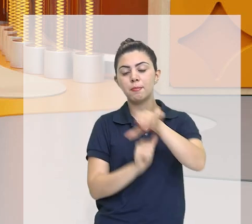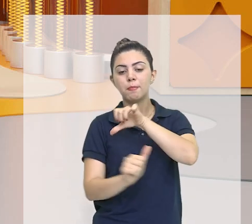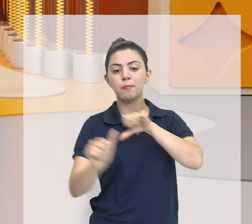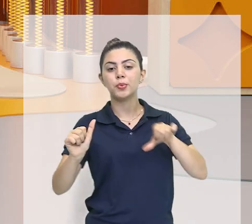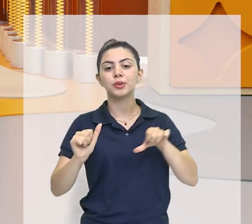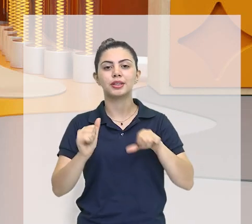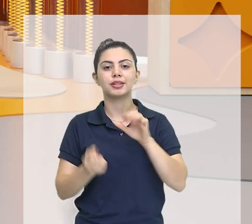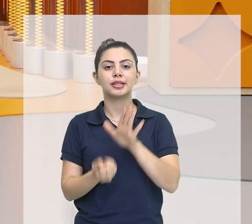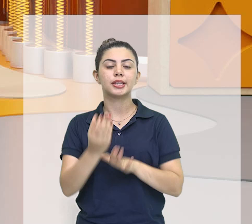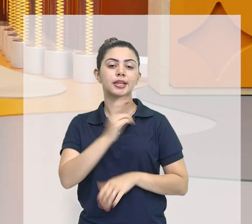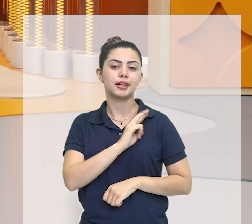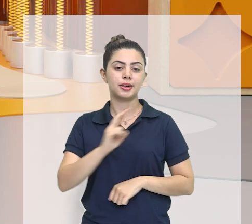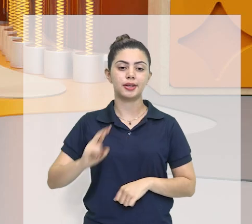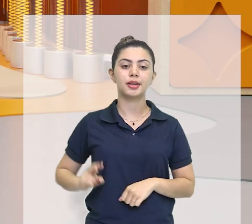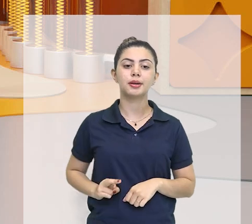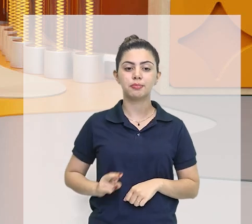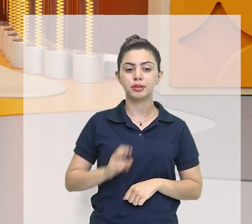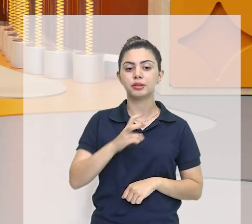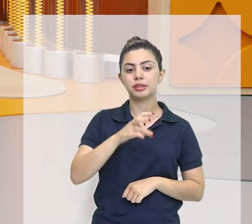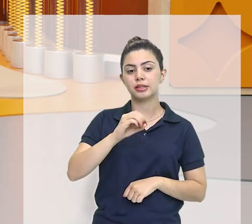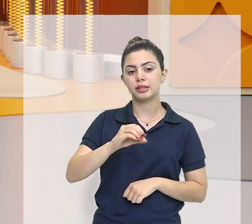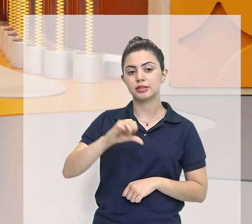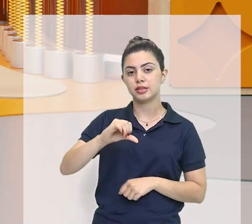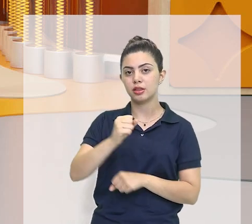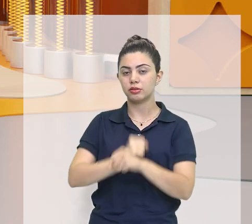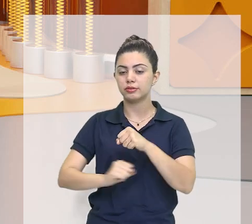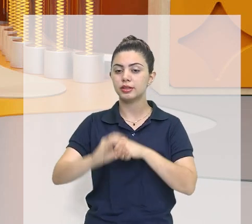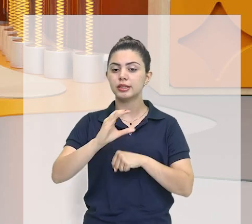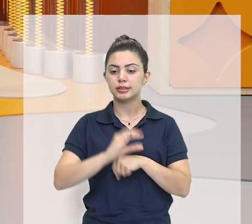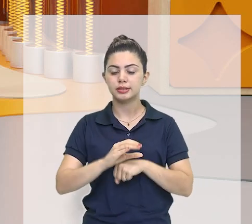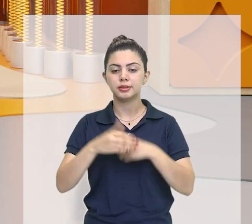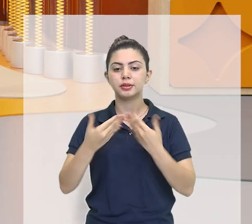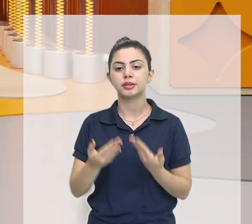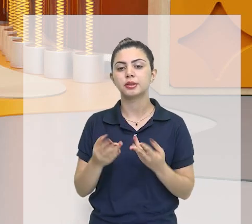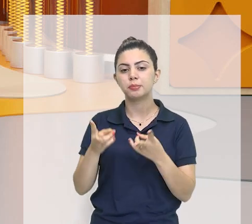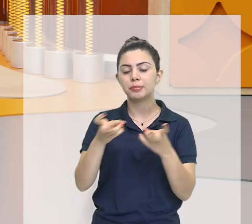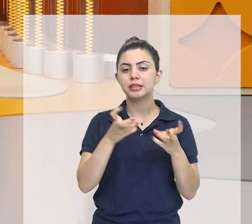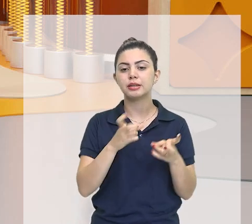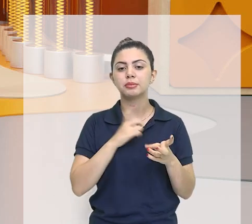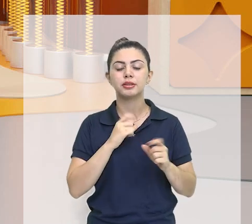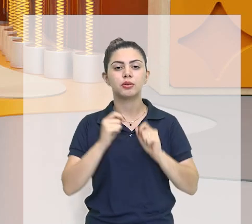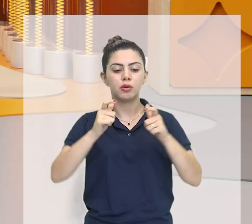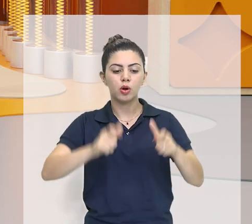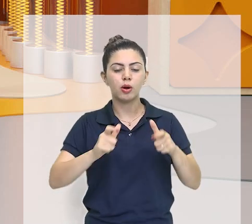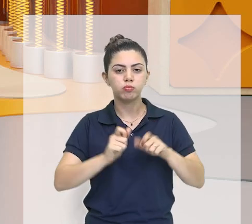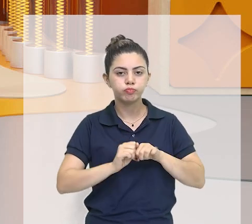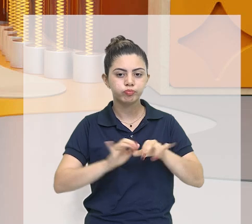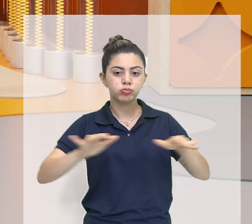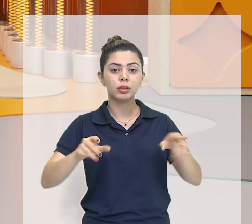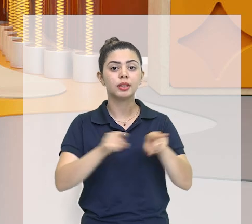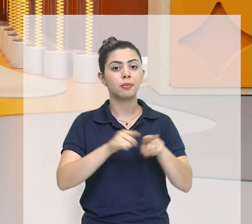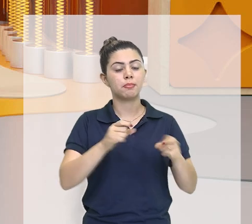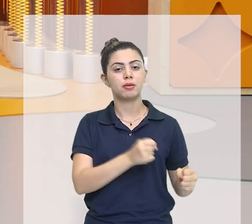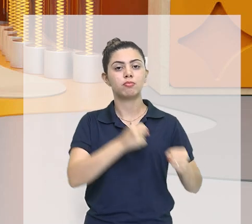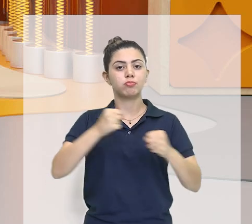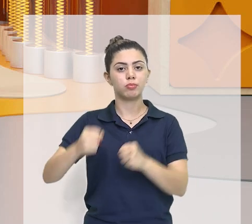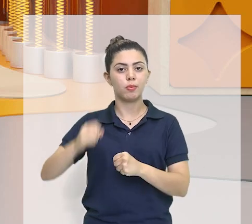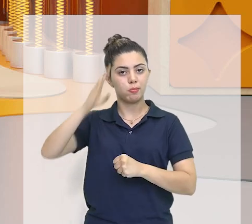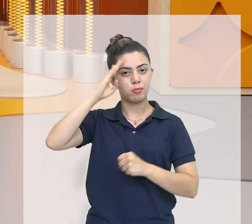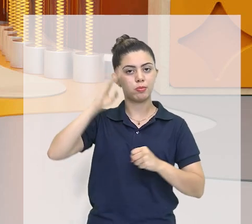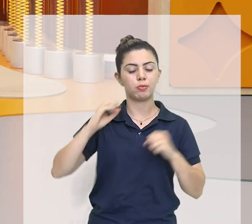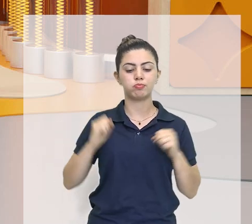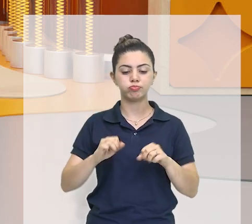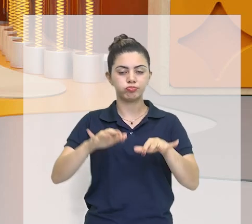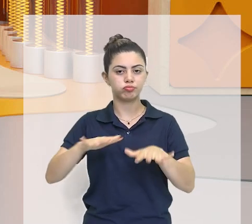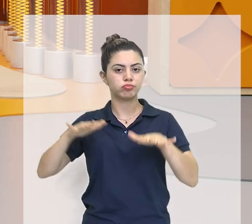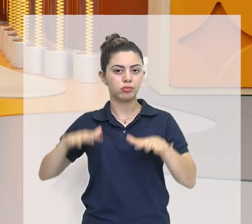A República a partir de 509. Então, o que a gente vai ver aí? Grande extensão territorial e poderio militar, então, aí,